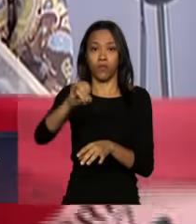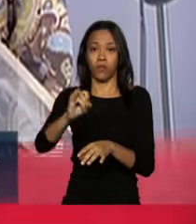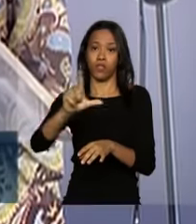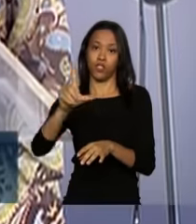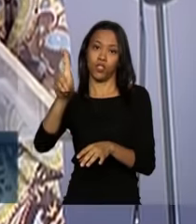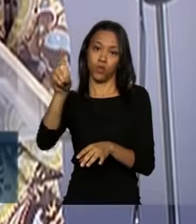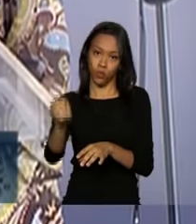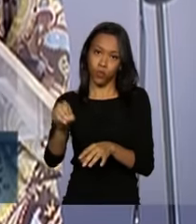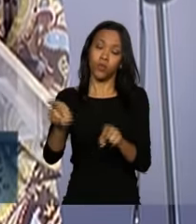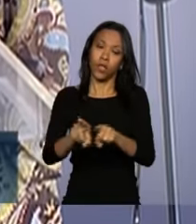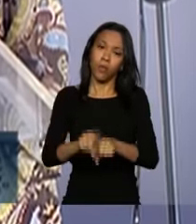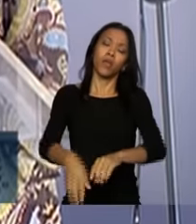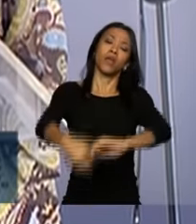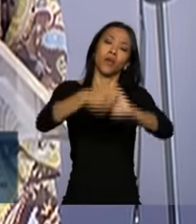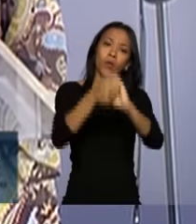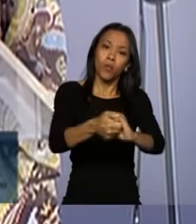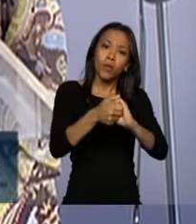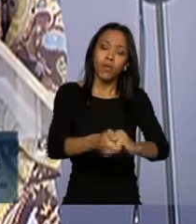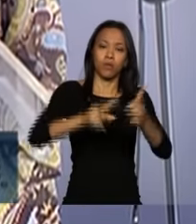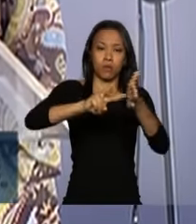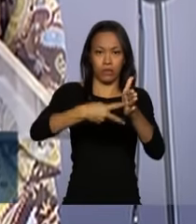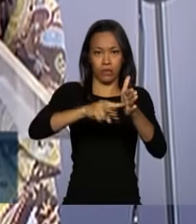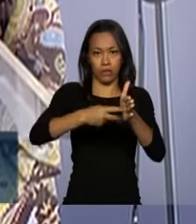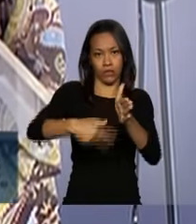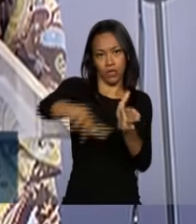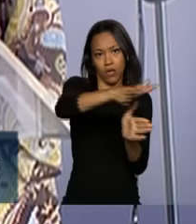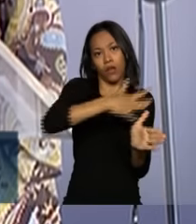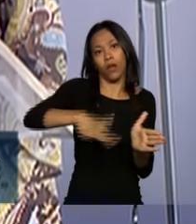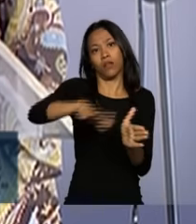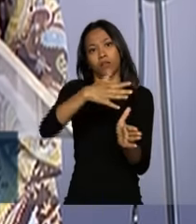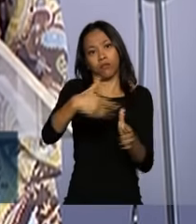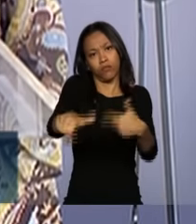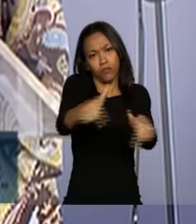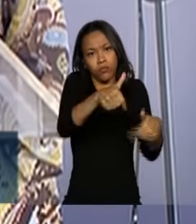Cumprimento o Sindicato dos Trabalhadores Rurais aqui de Juazeiro.